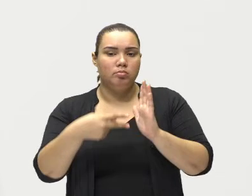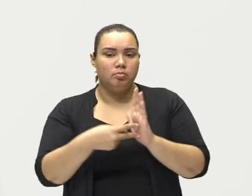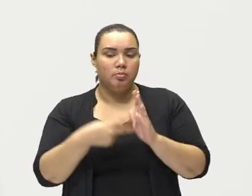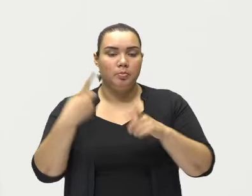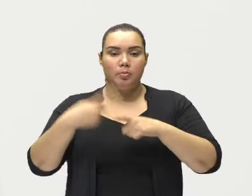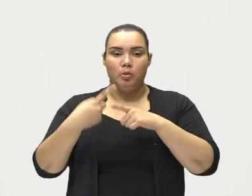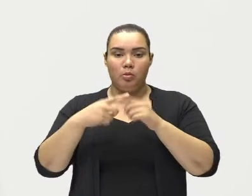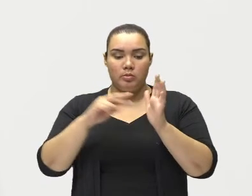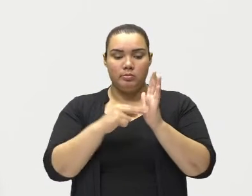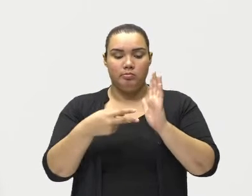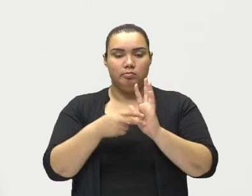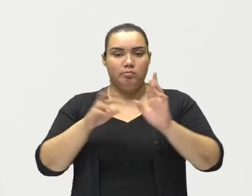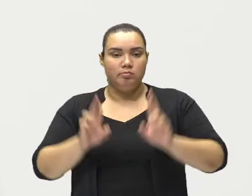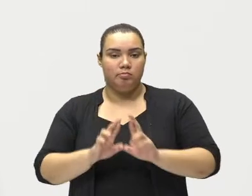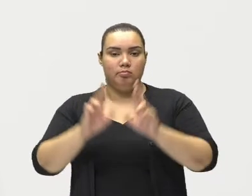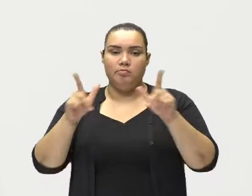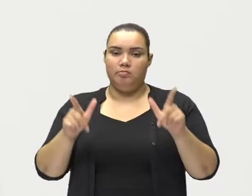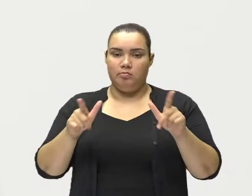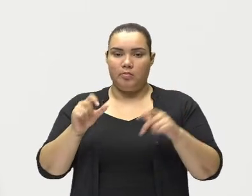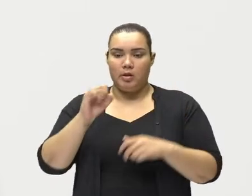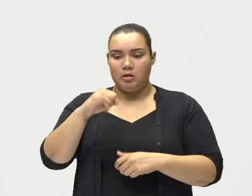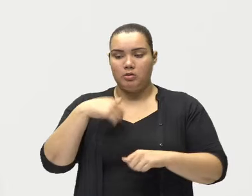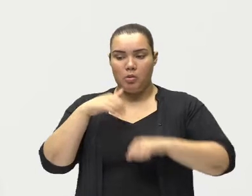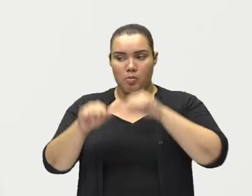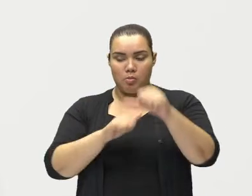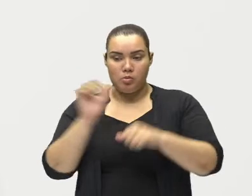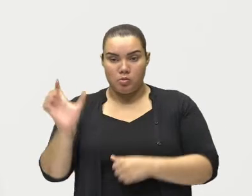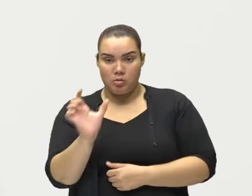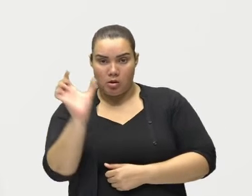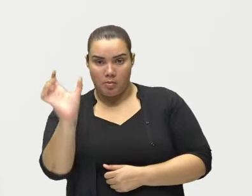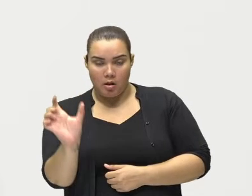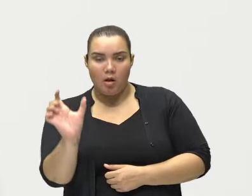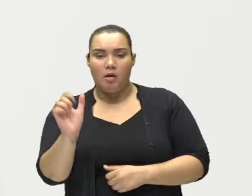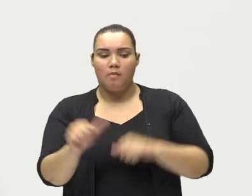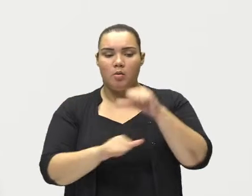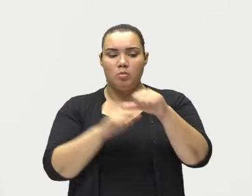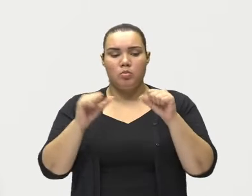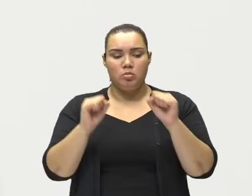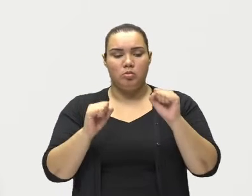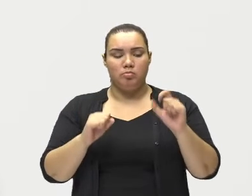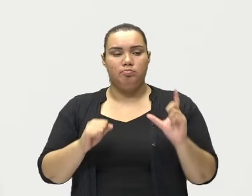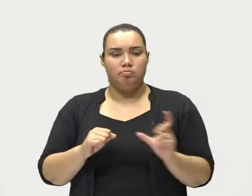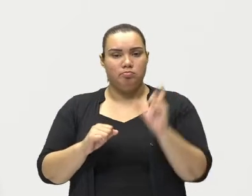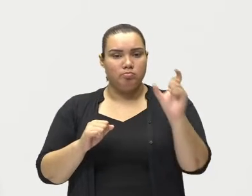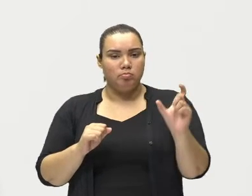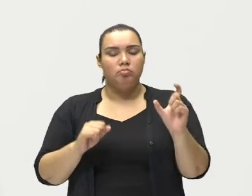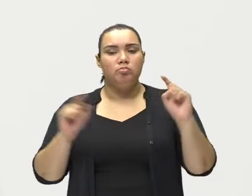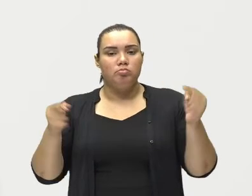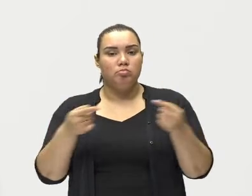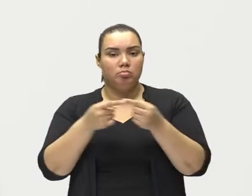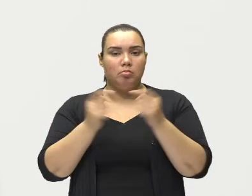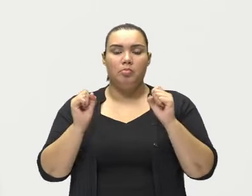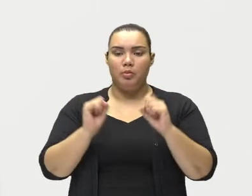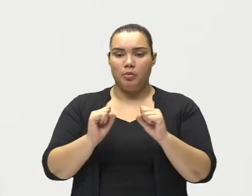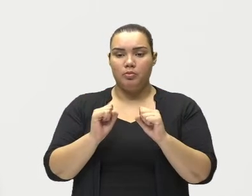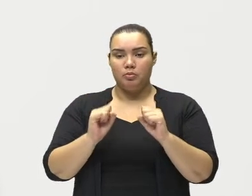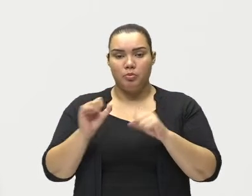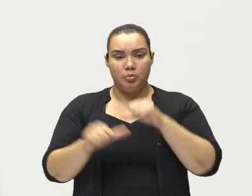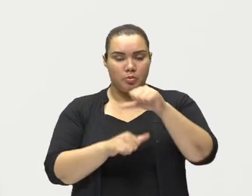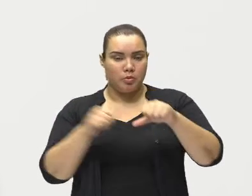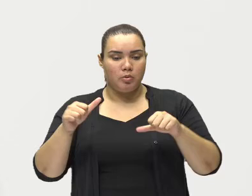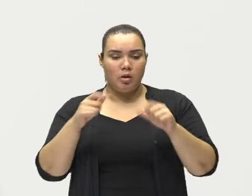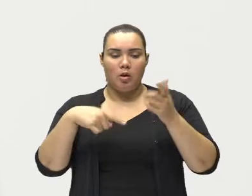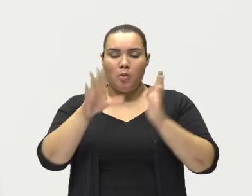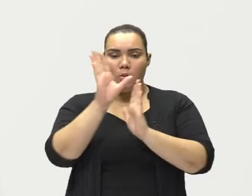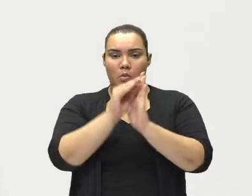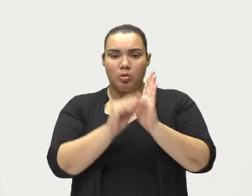o conectivo, pode mudar a circunstância. Então, ele vai dar esse conteúdo